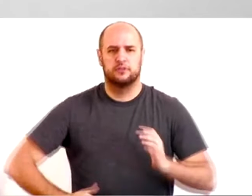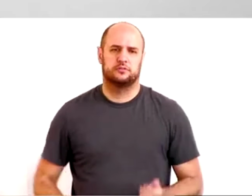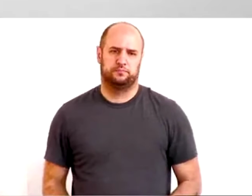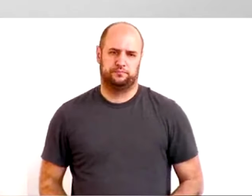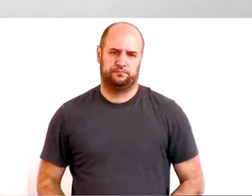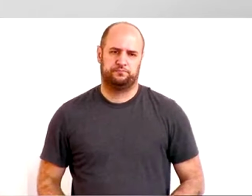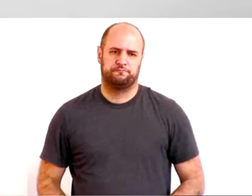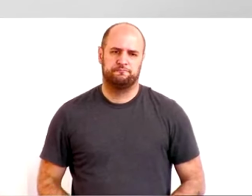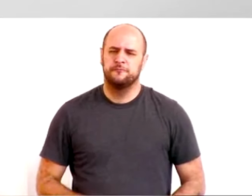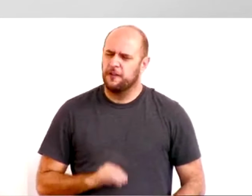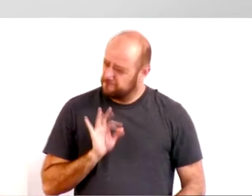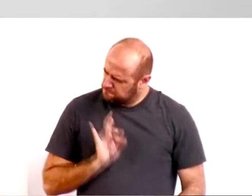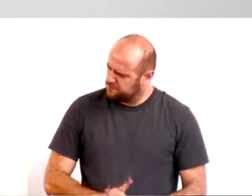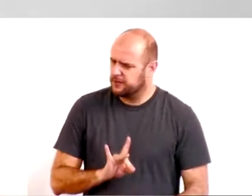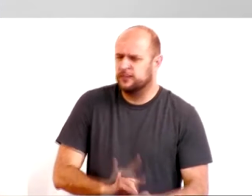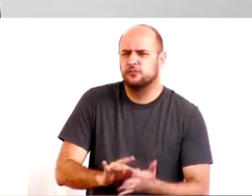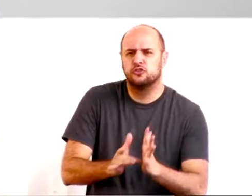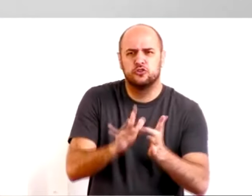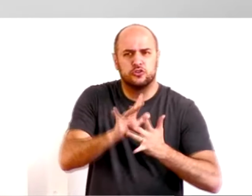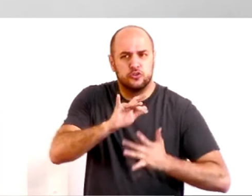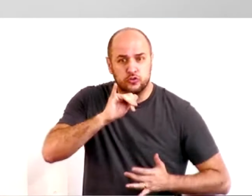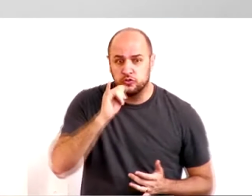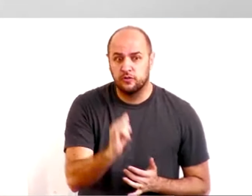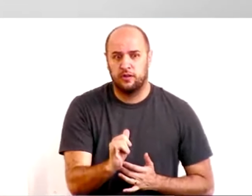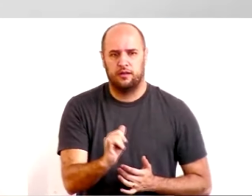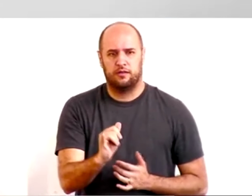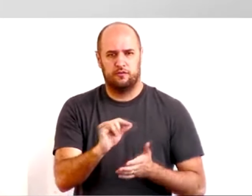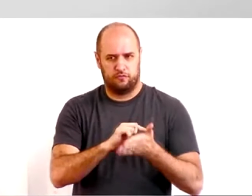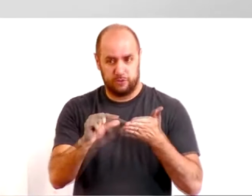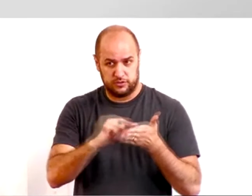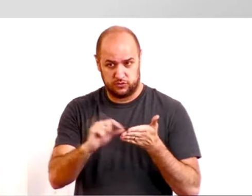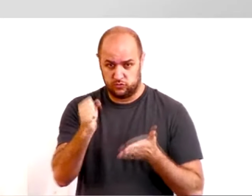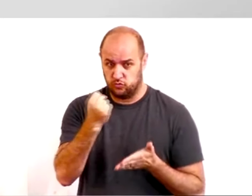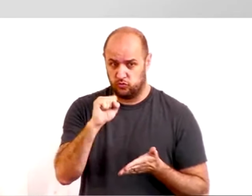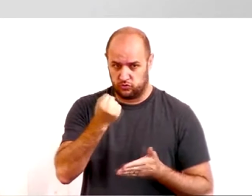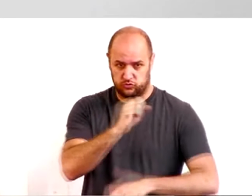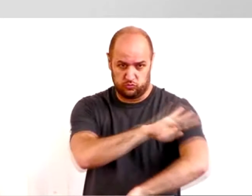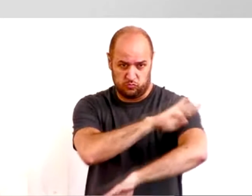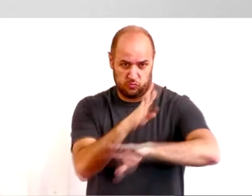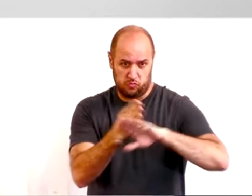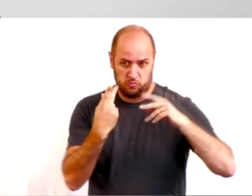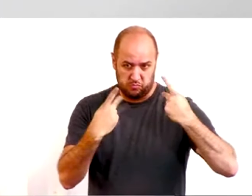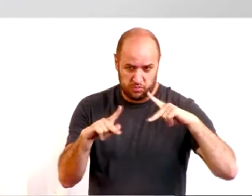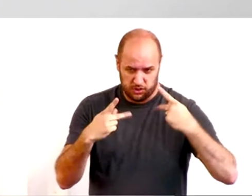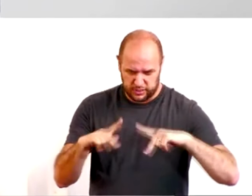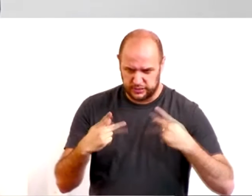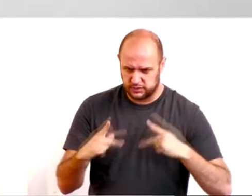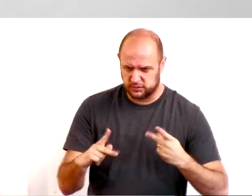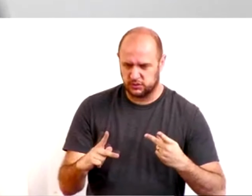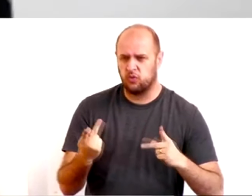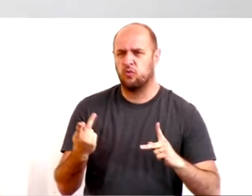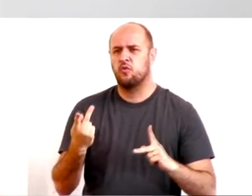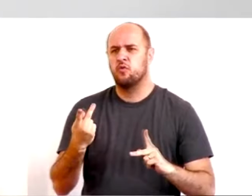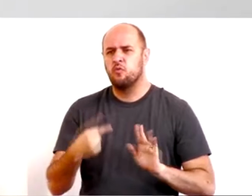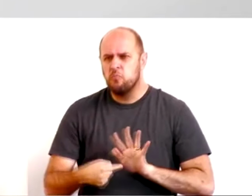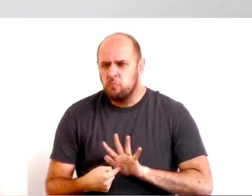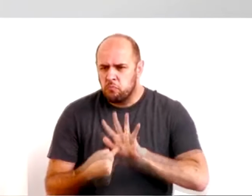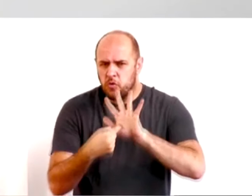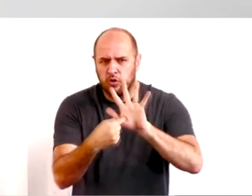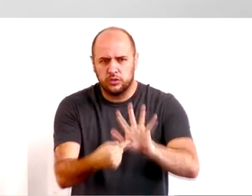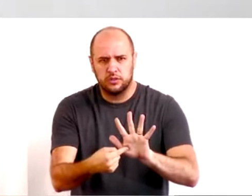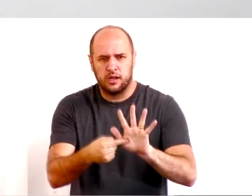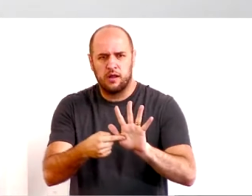certeza, querido, as palavras de Jesus aqui no versículo 8 reverberam ou refletem a